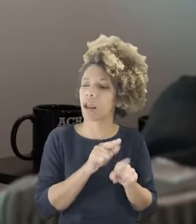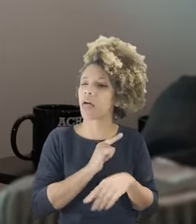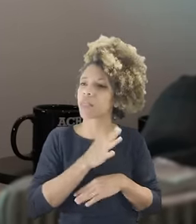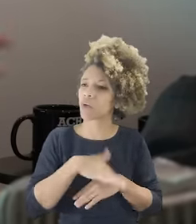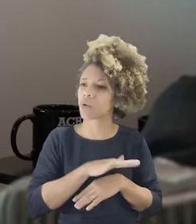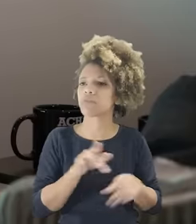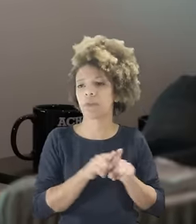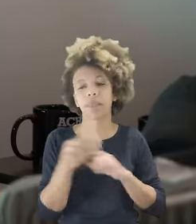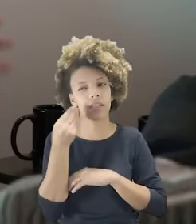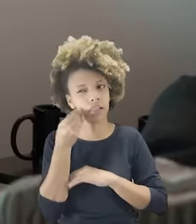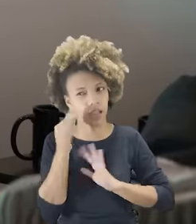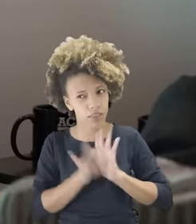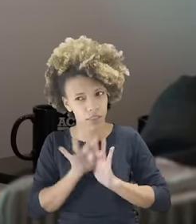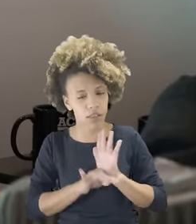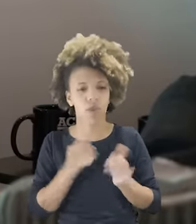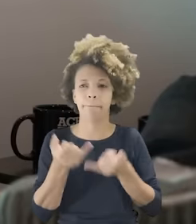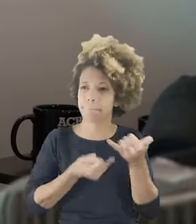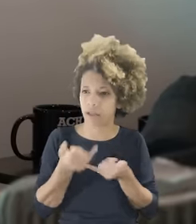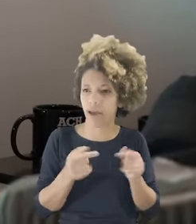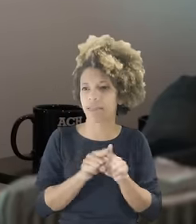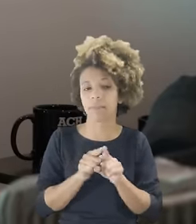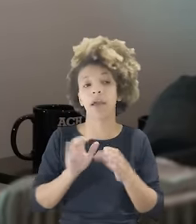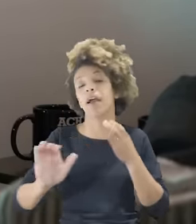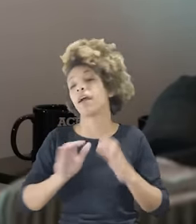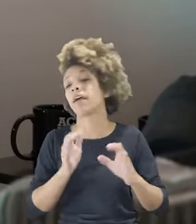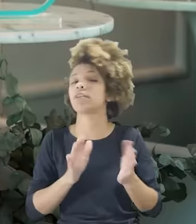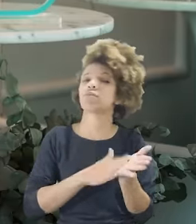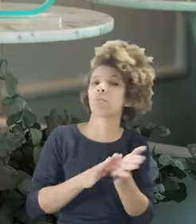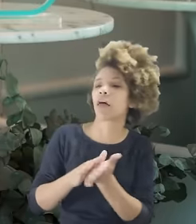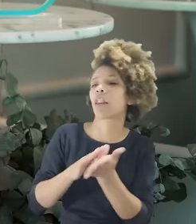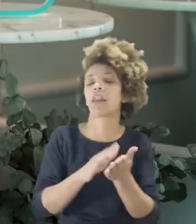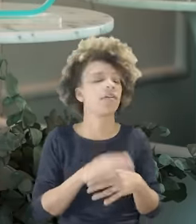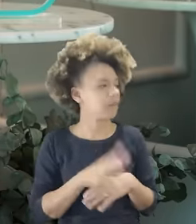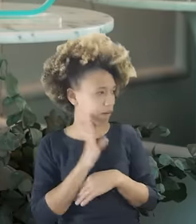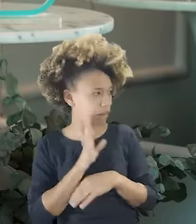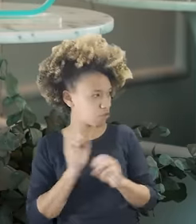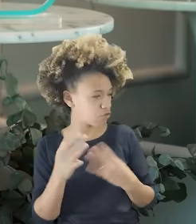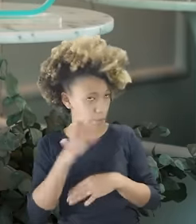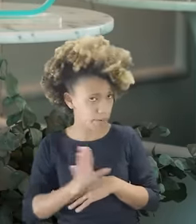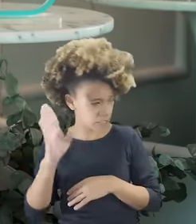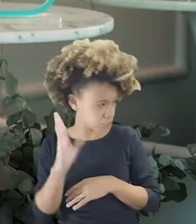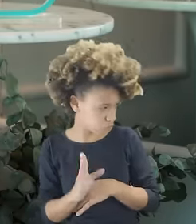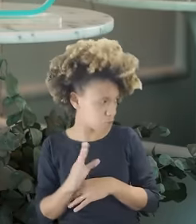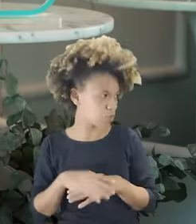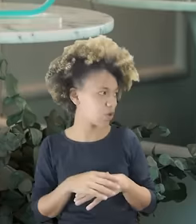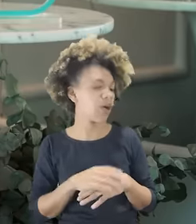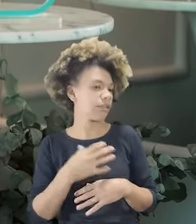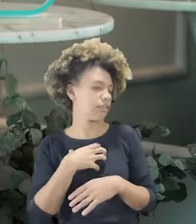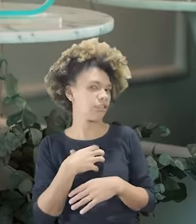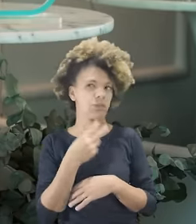daí lá eu tenho um espação que é para testar texto brincar com a plateia canto mais e esses shows assim você tá fazendo o Brasil inteiro